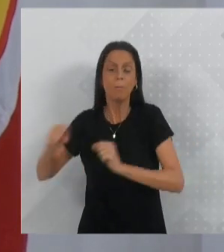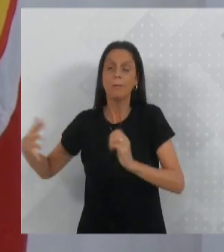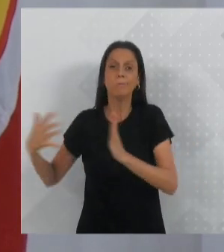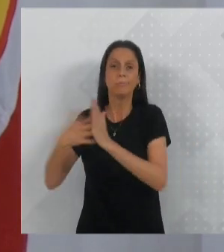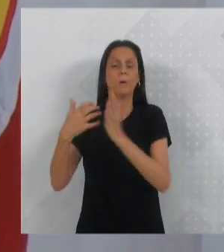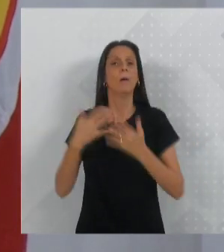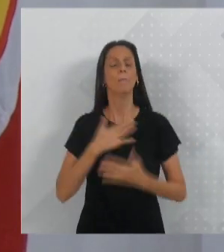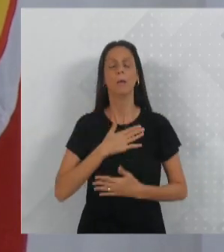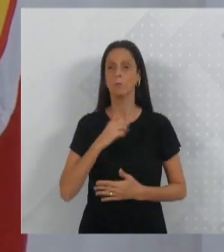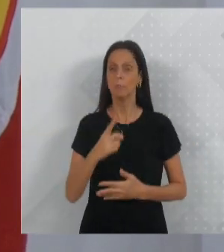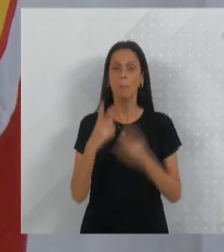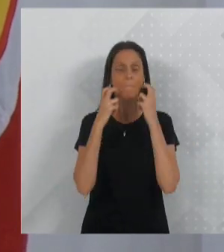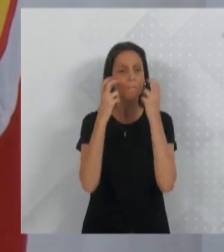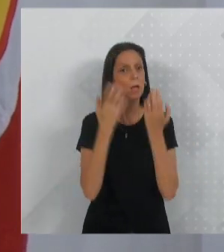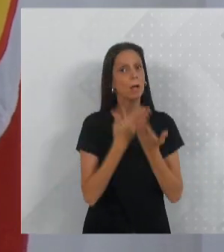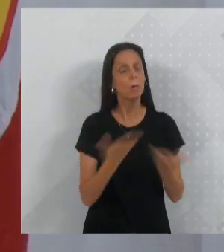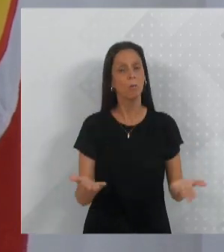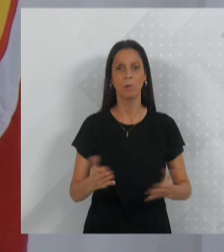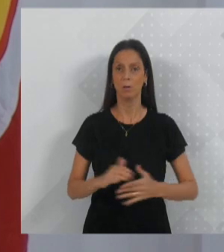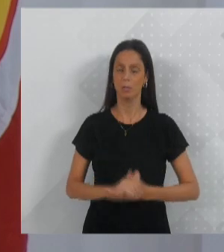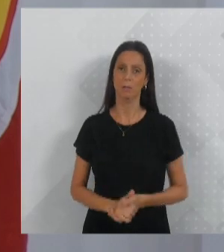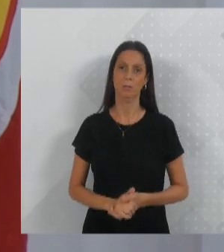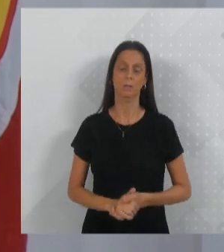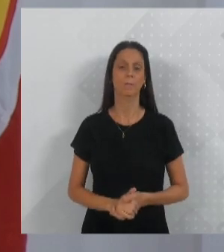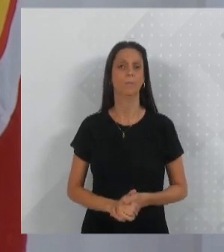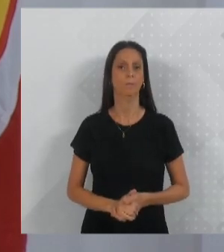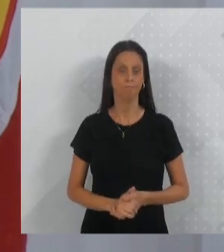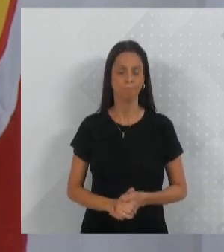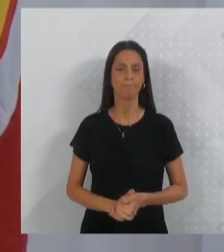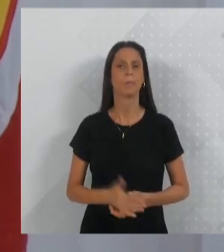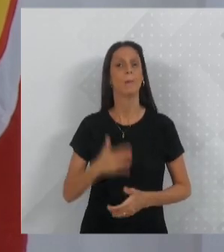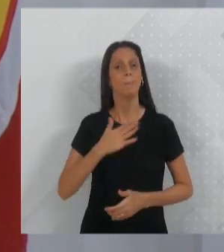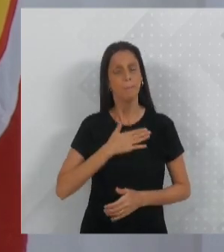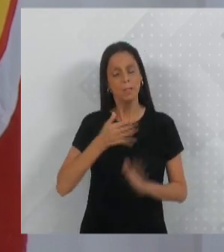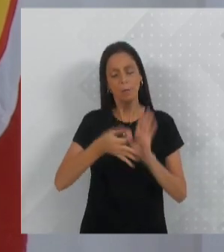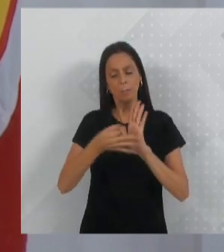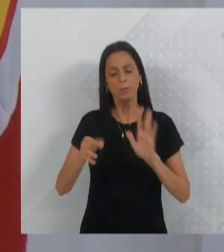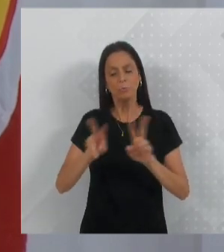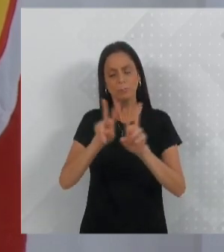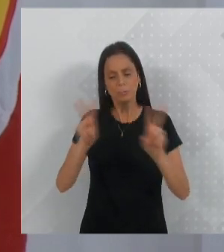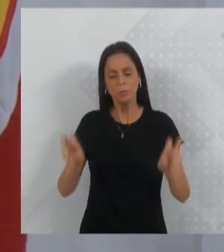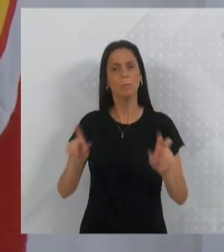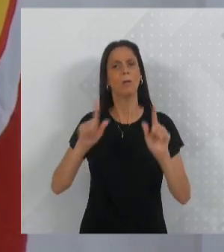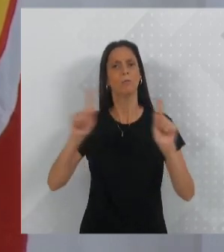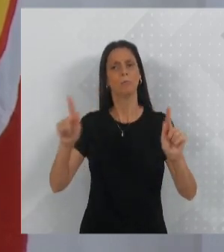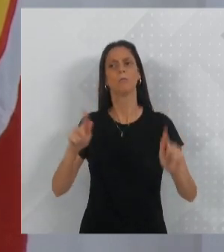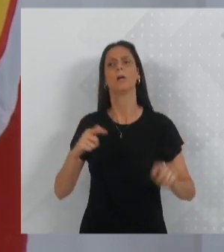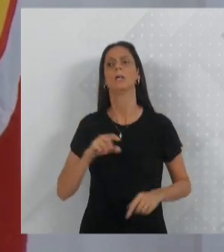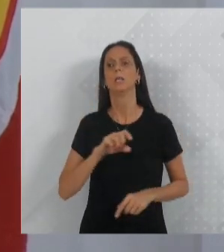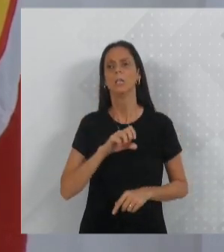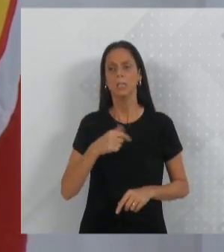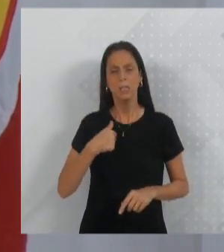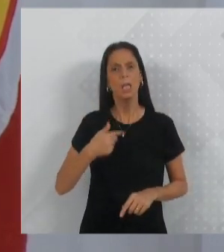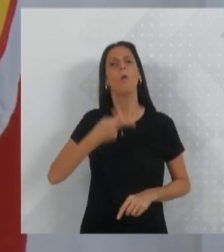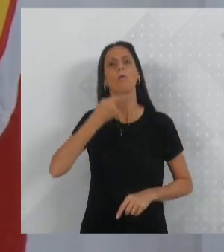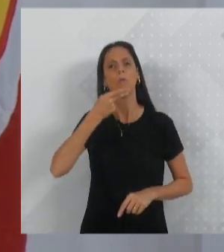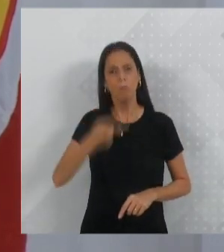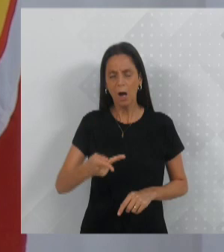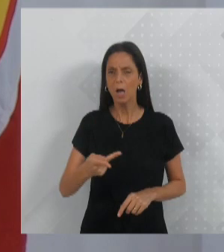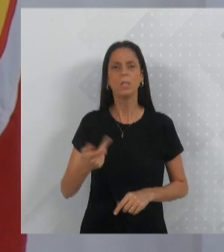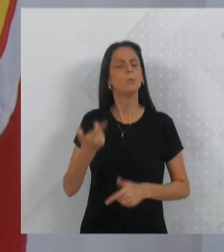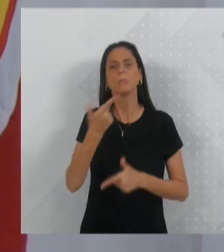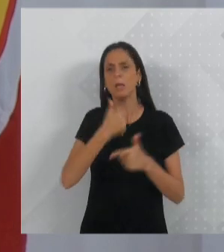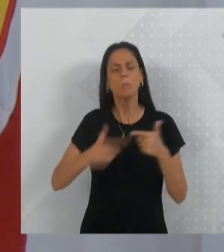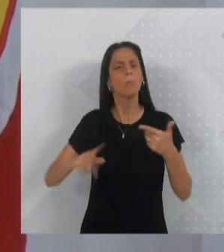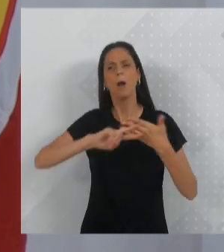de vergonha e essa é a minha fala a respeito disso e eu assumo qualquer consequência No que diz respeito a isso eu não